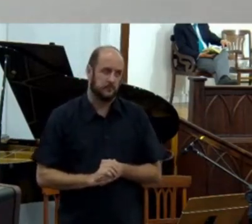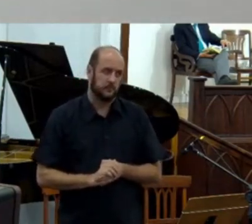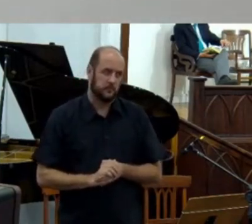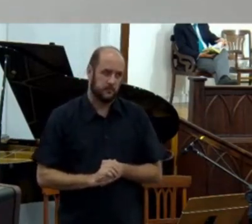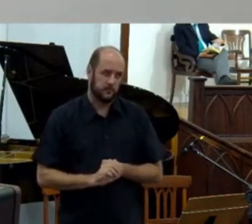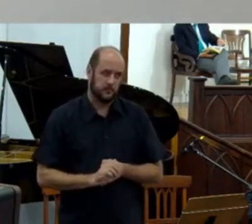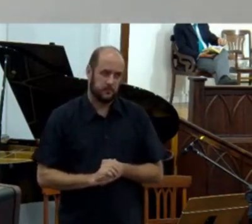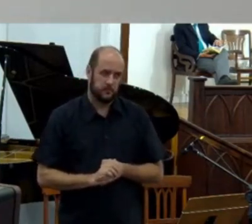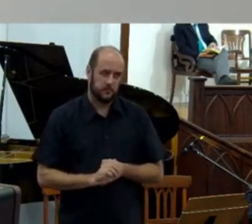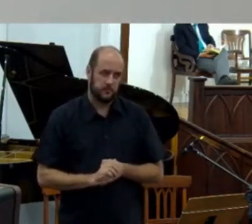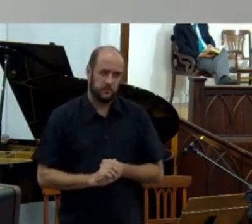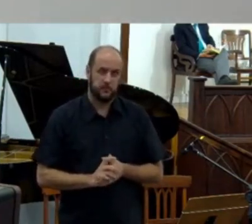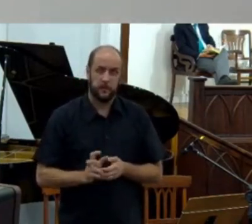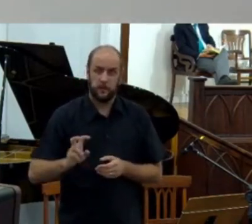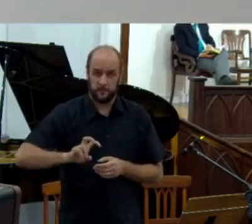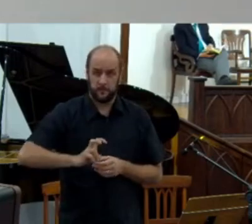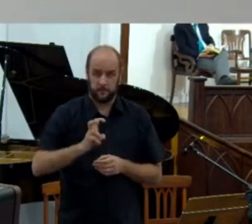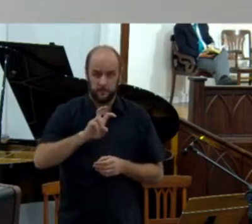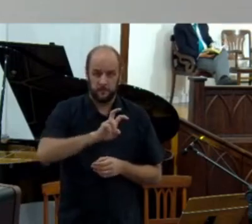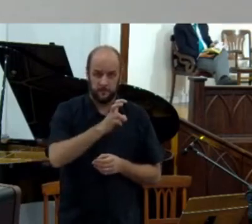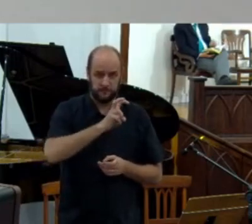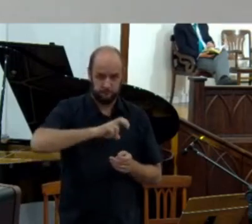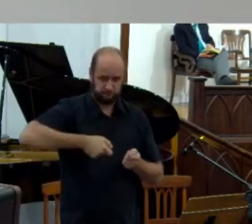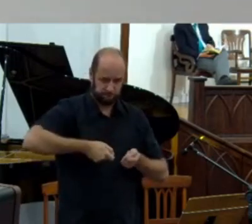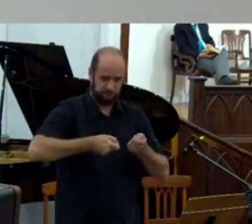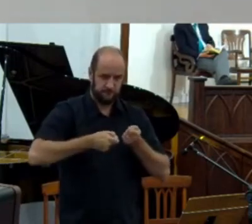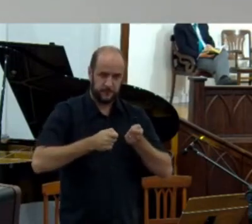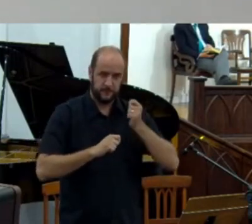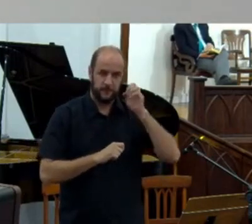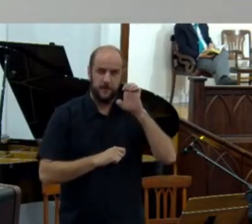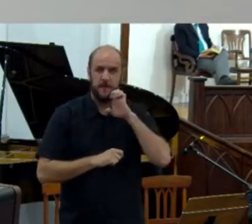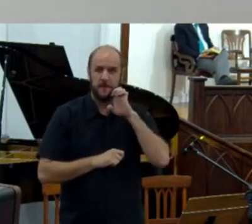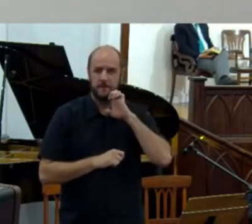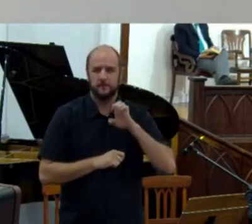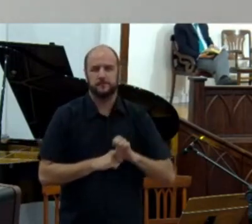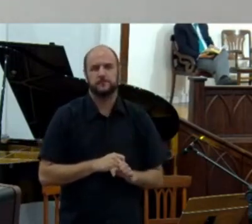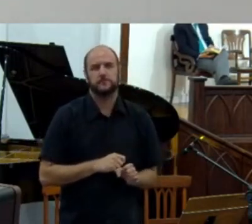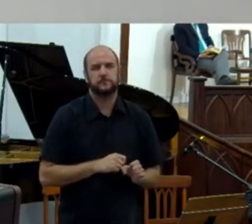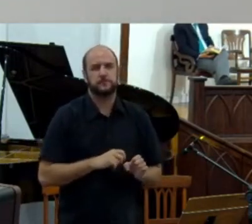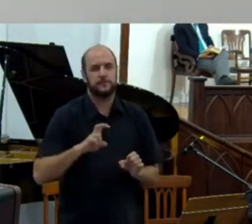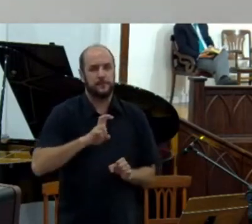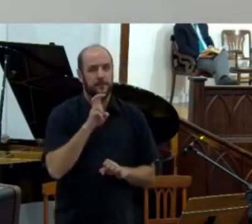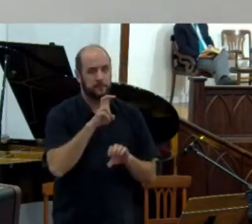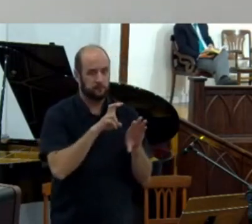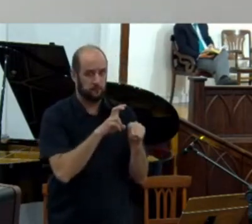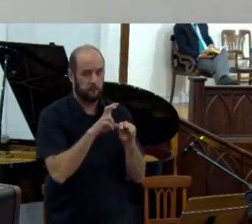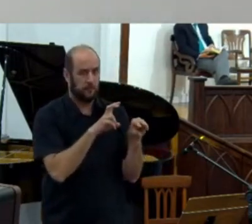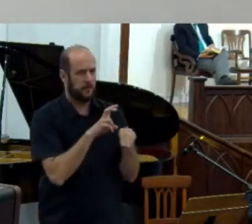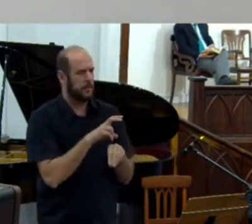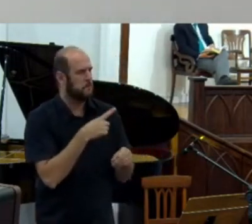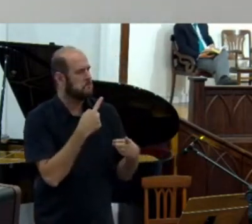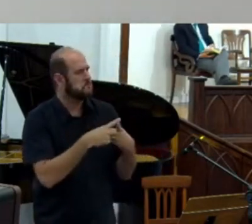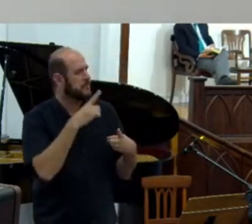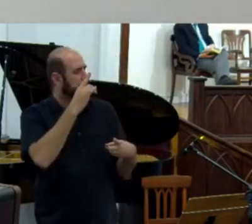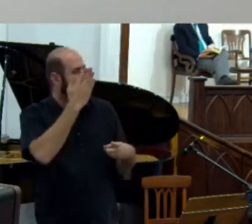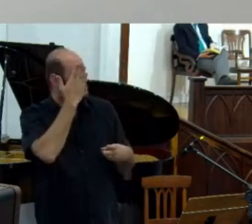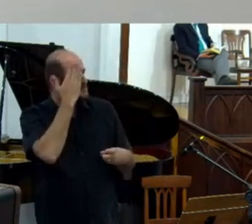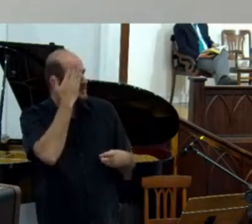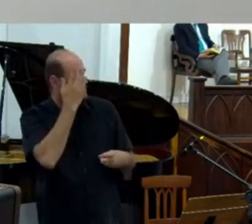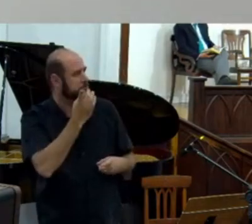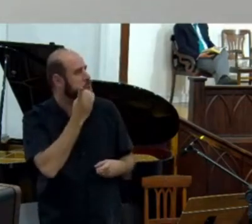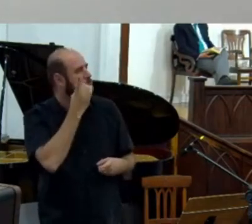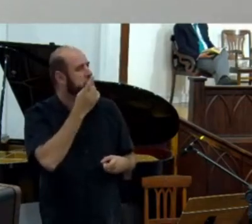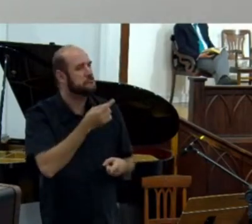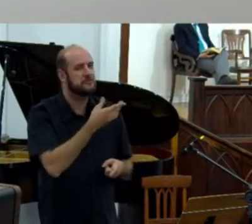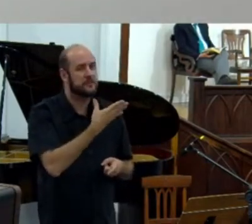A serpente, no processo de tentação de Eva, diz o seguinte: porque Deus sabe que no dia em que